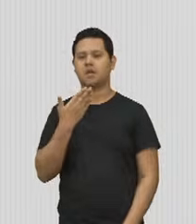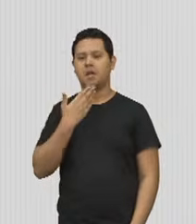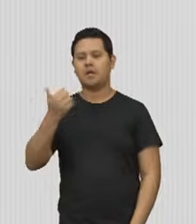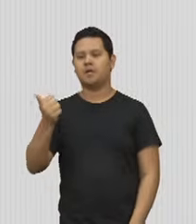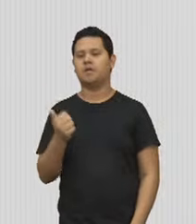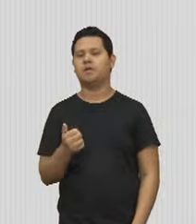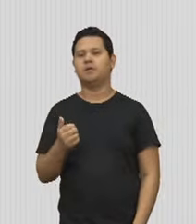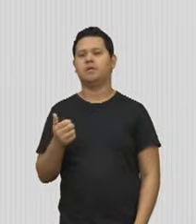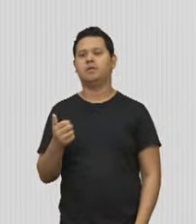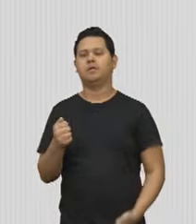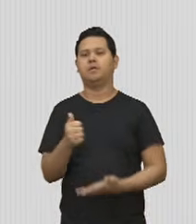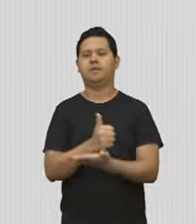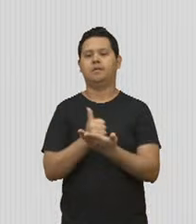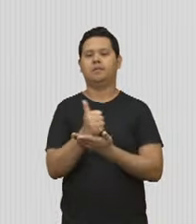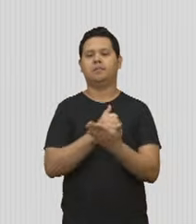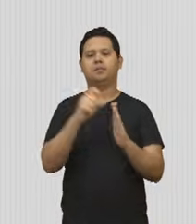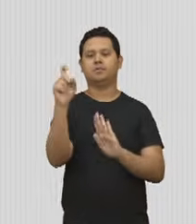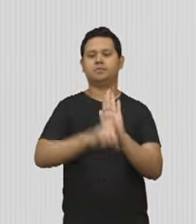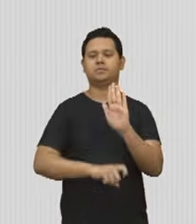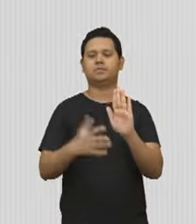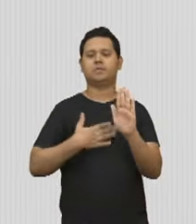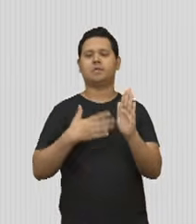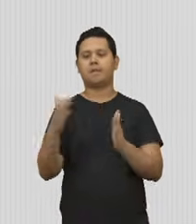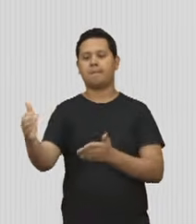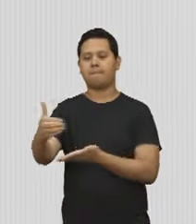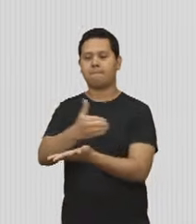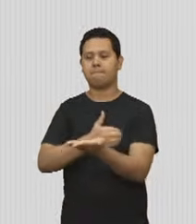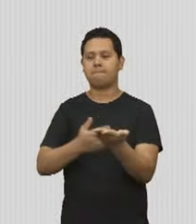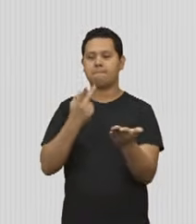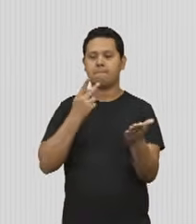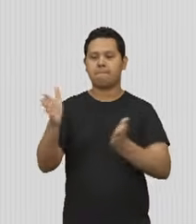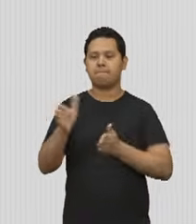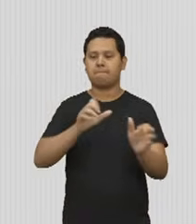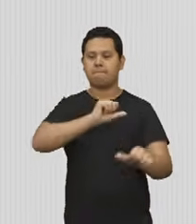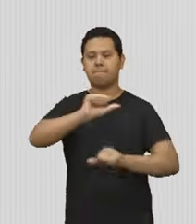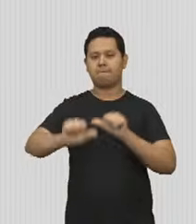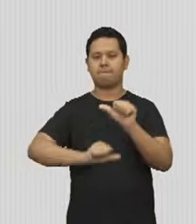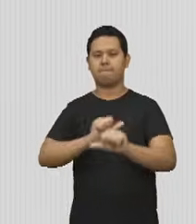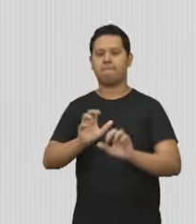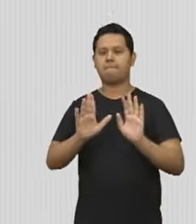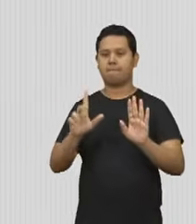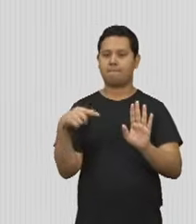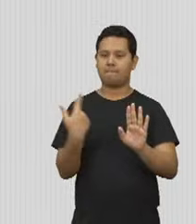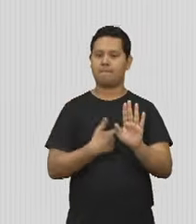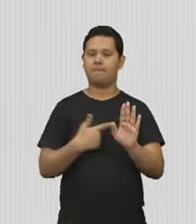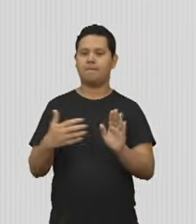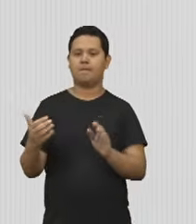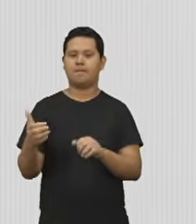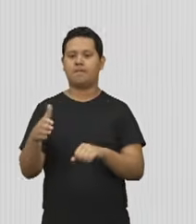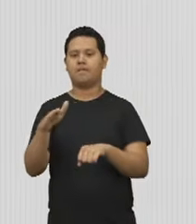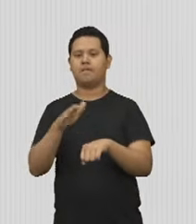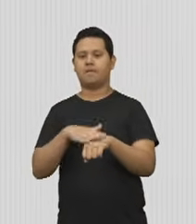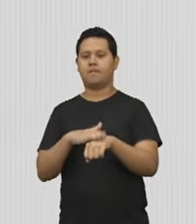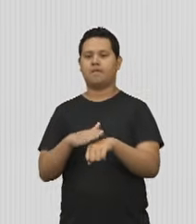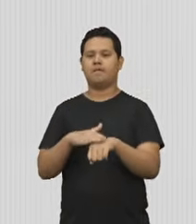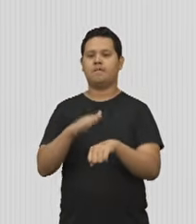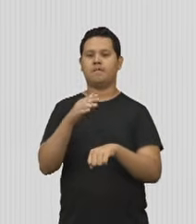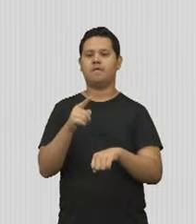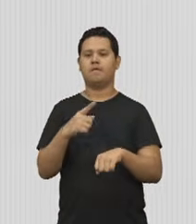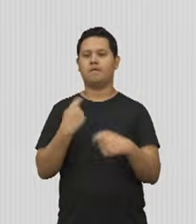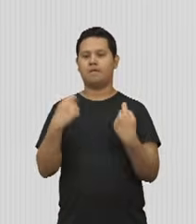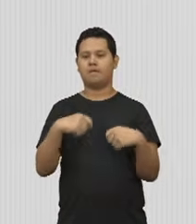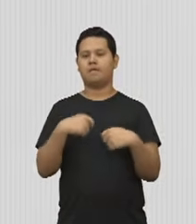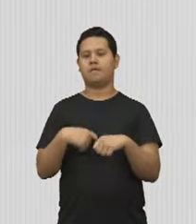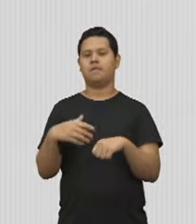tributária e maximizar a arrecadação de ISS durante o período de transição. Então, para que a gente possa receber mais, também tem que